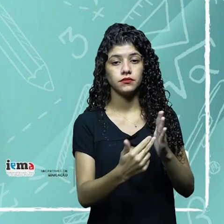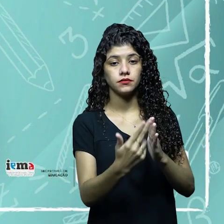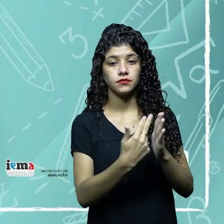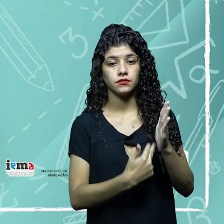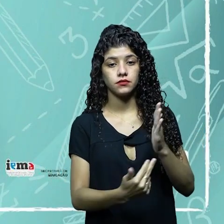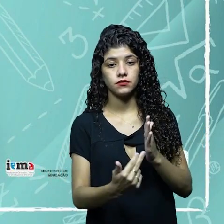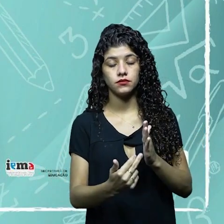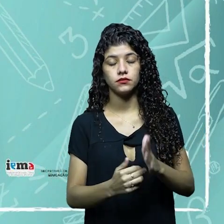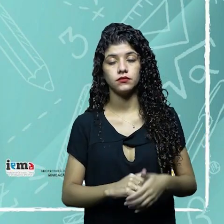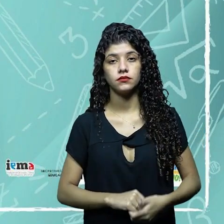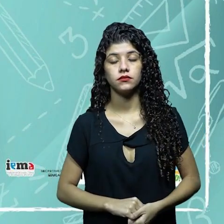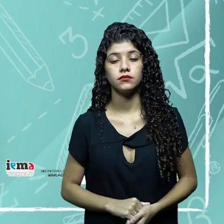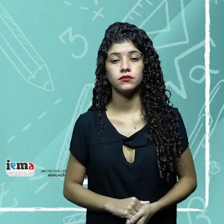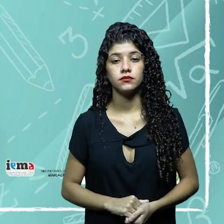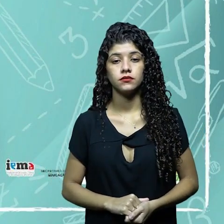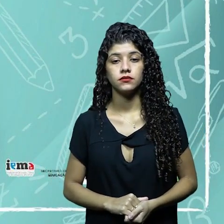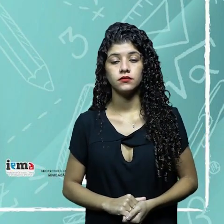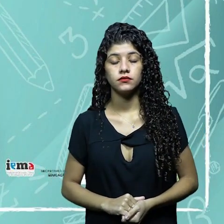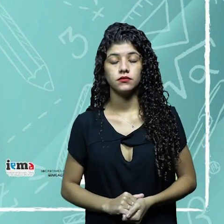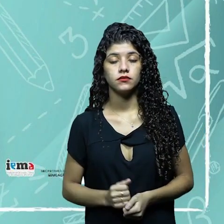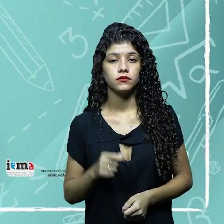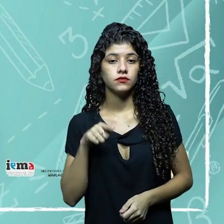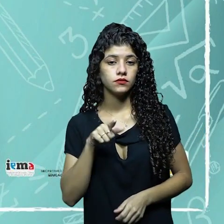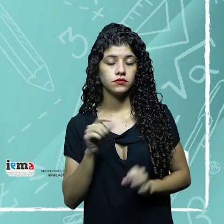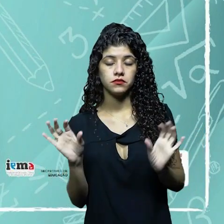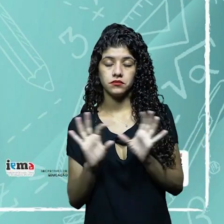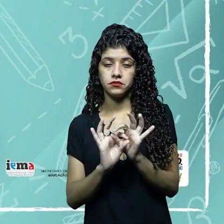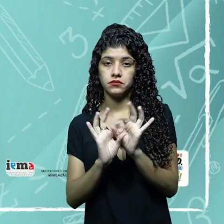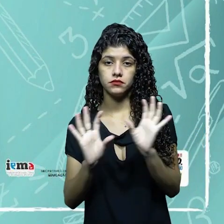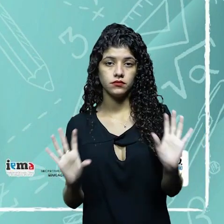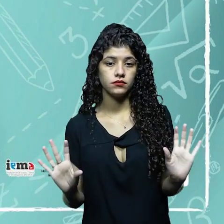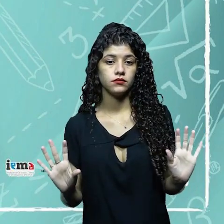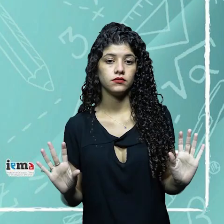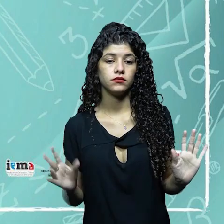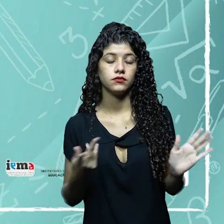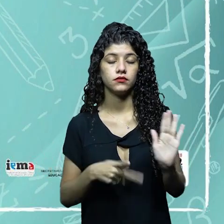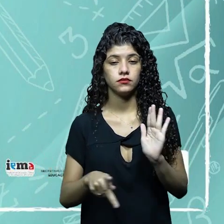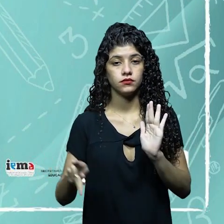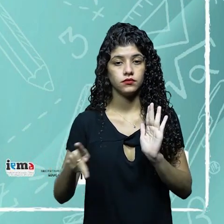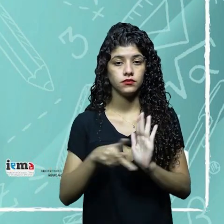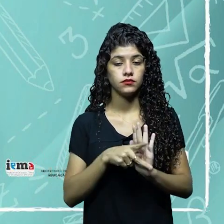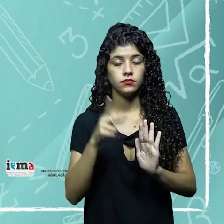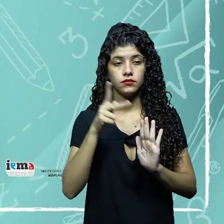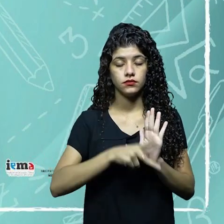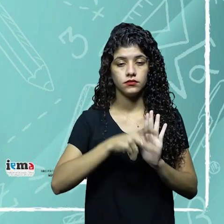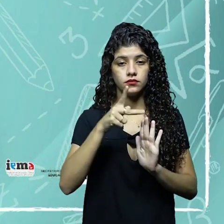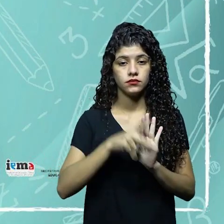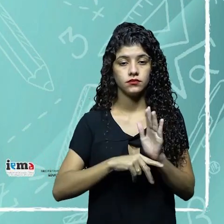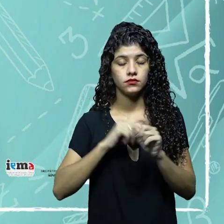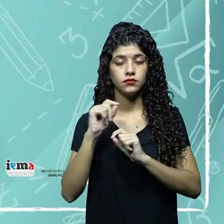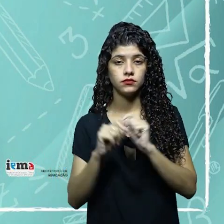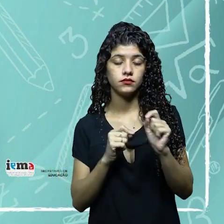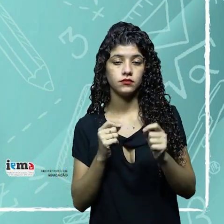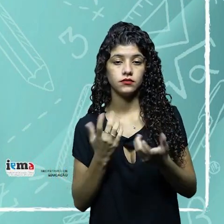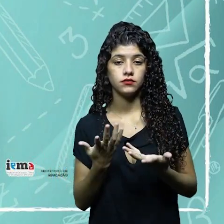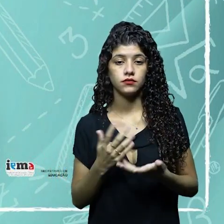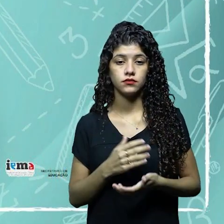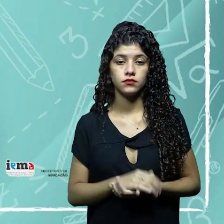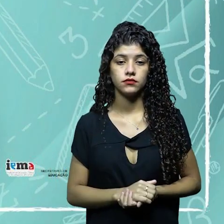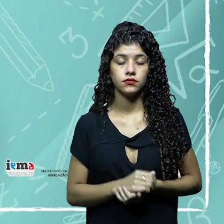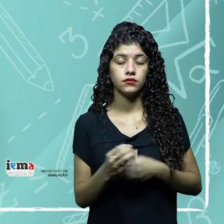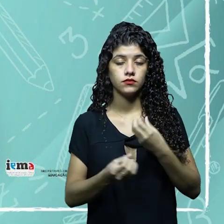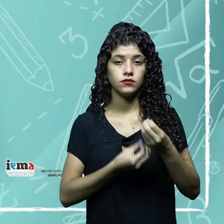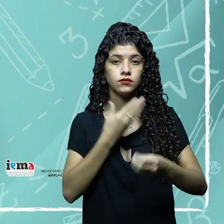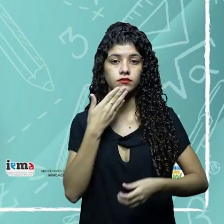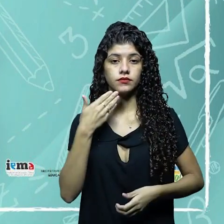você faz livre, tá? O próprio projetista é que vai achar a melhor forma de fazer para ele,